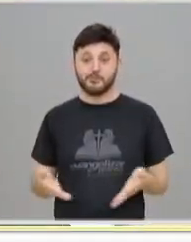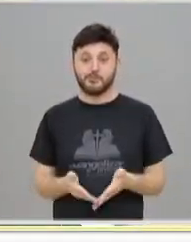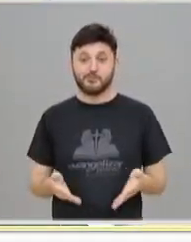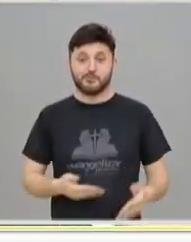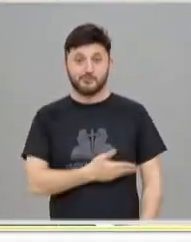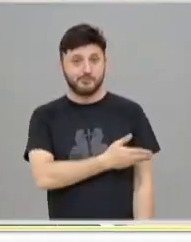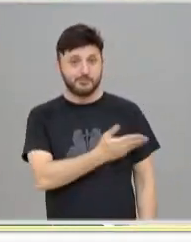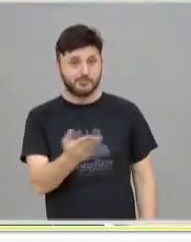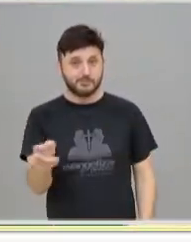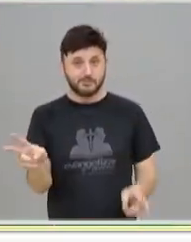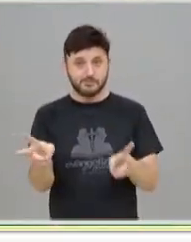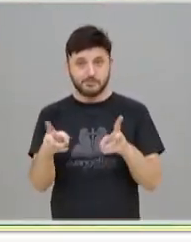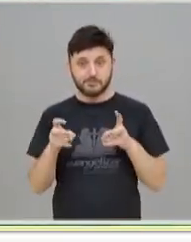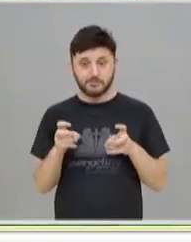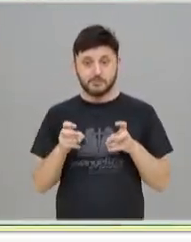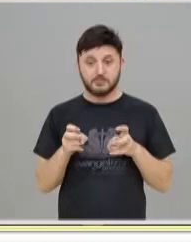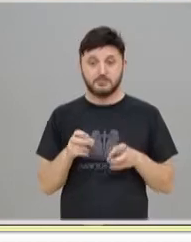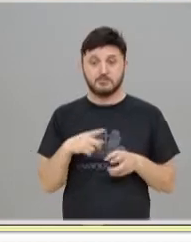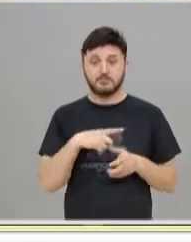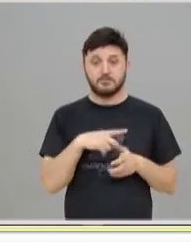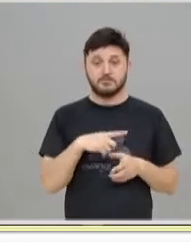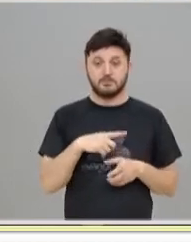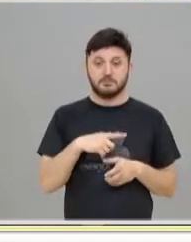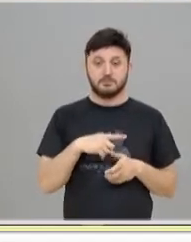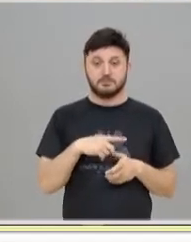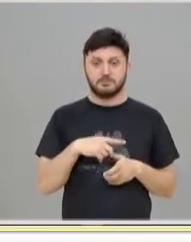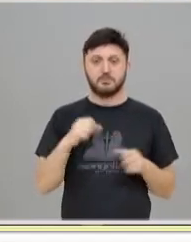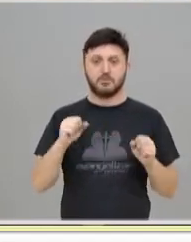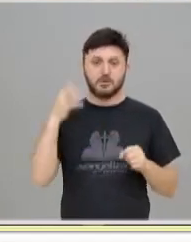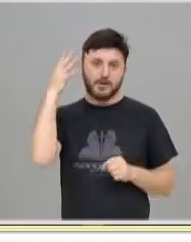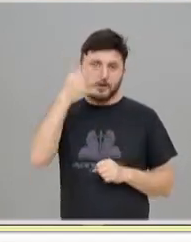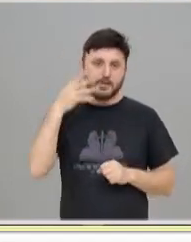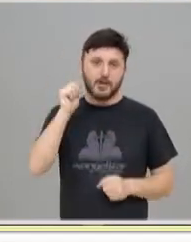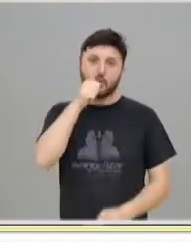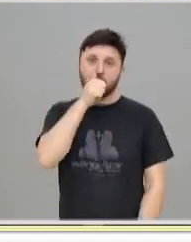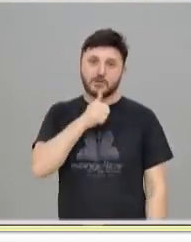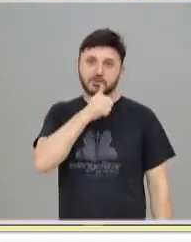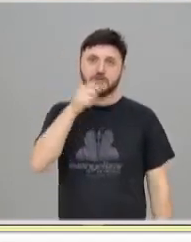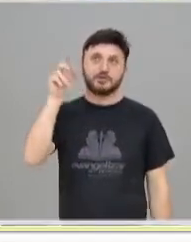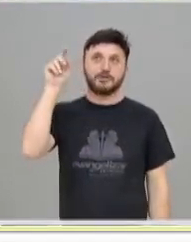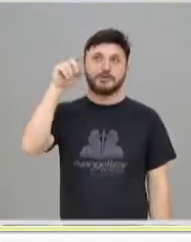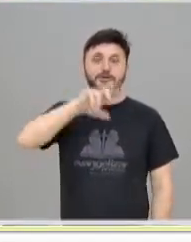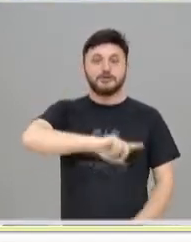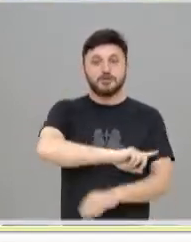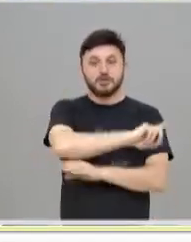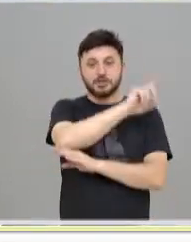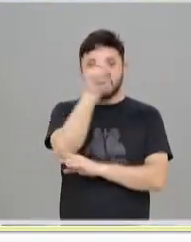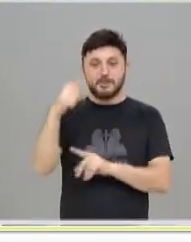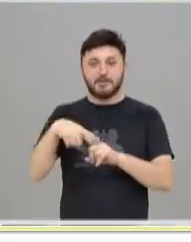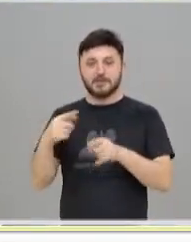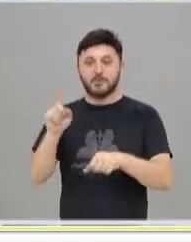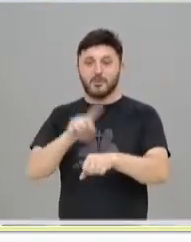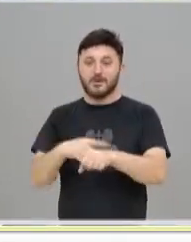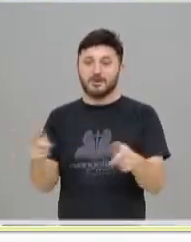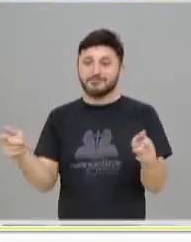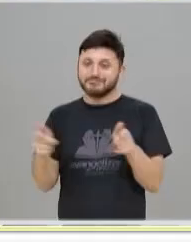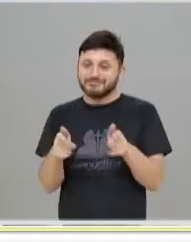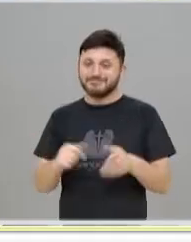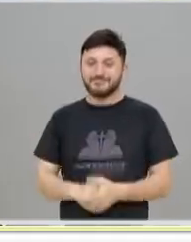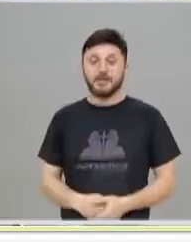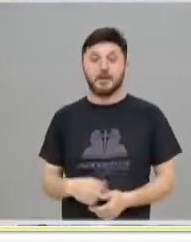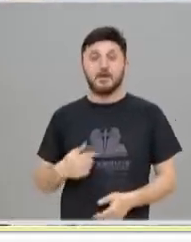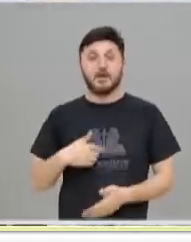você percebeu, e aqui poderia pregar o retiro o dia inteiro, mas eu sei que o horário é curto.